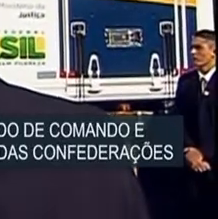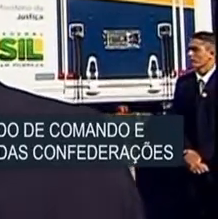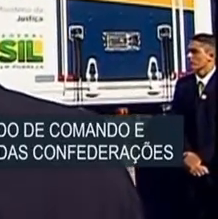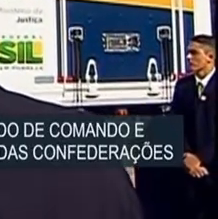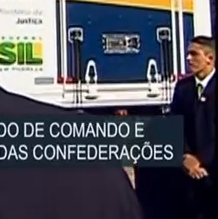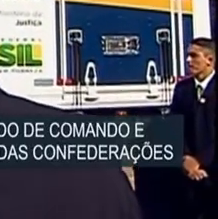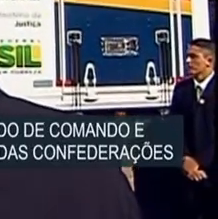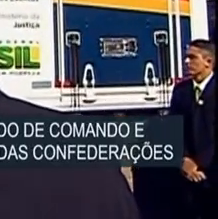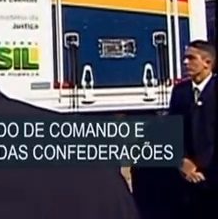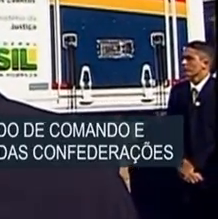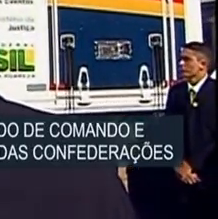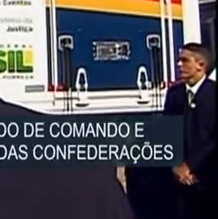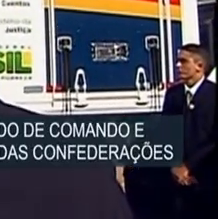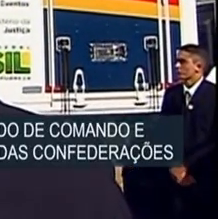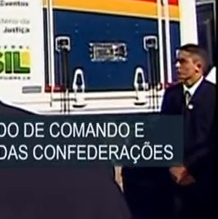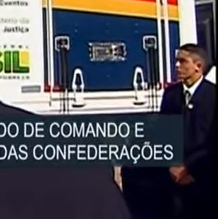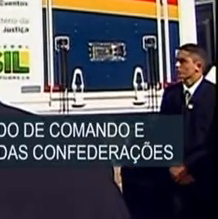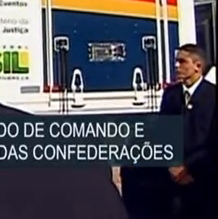ve